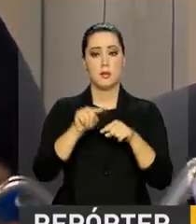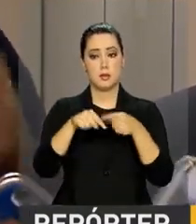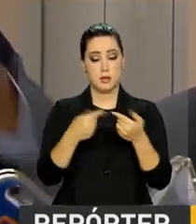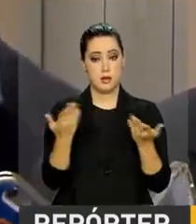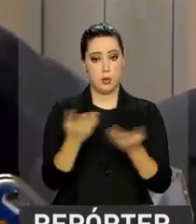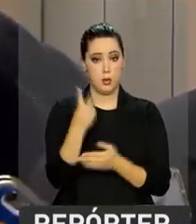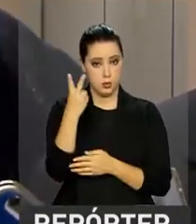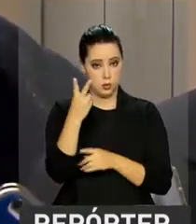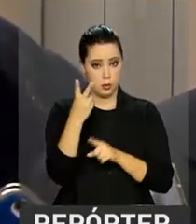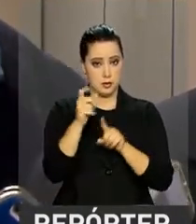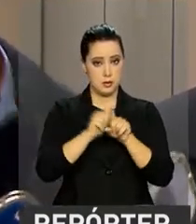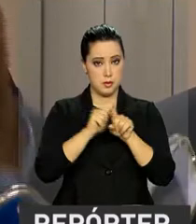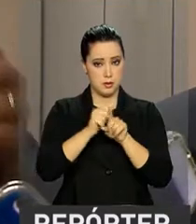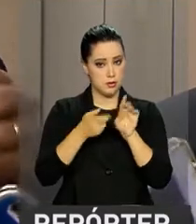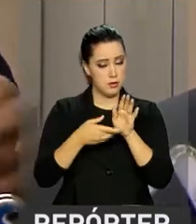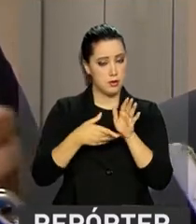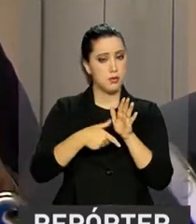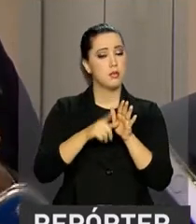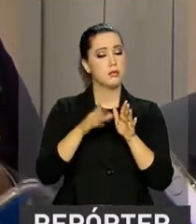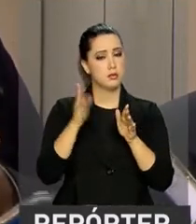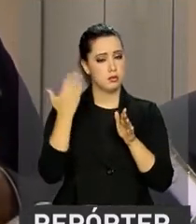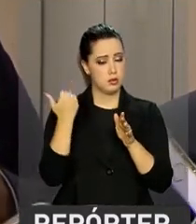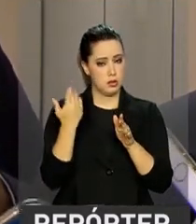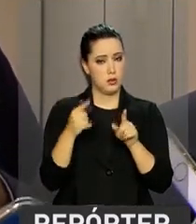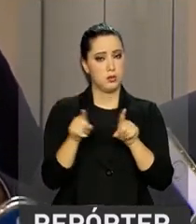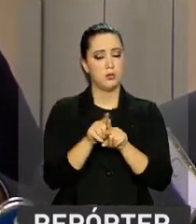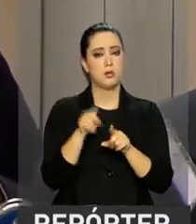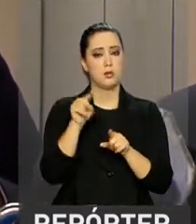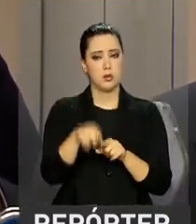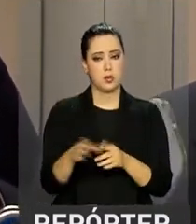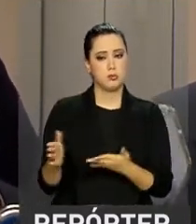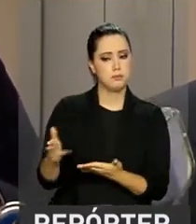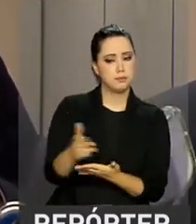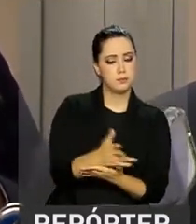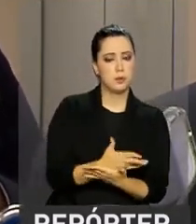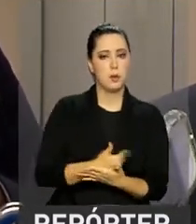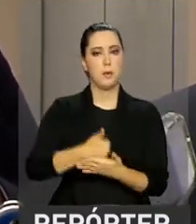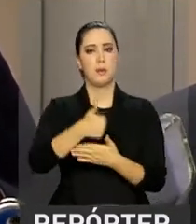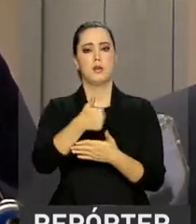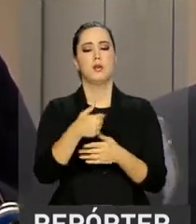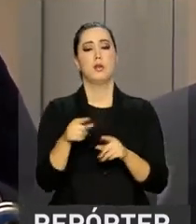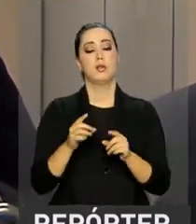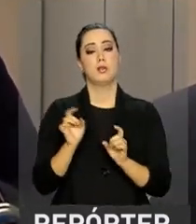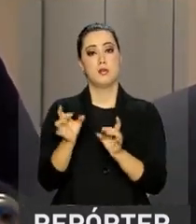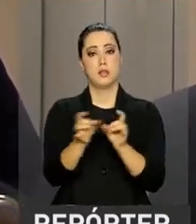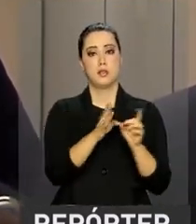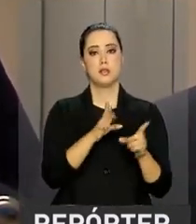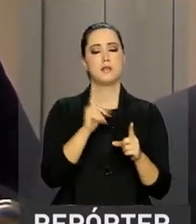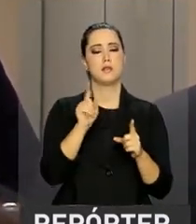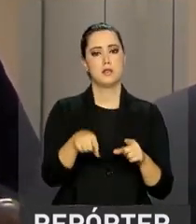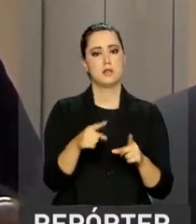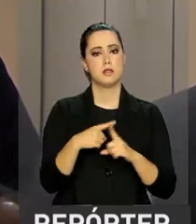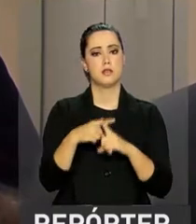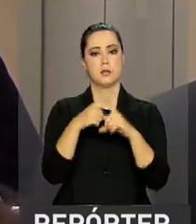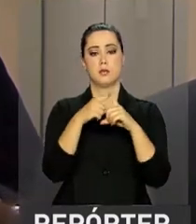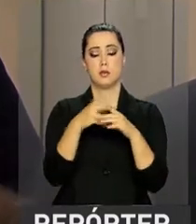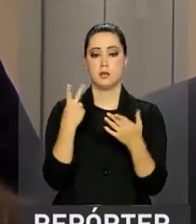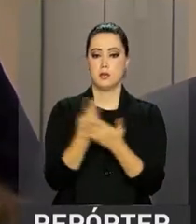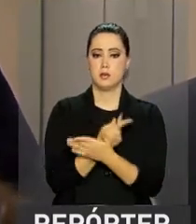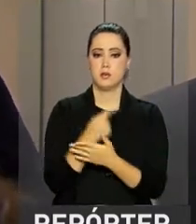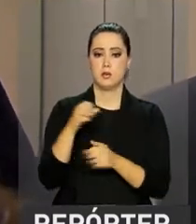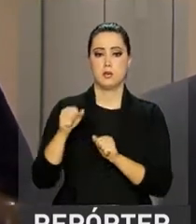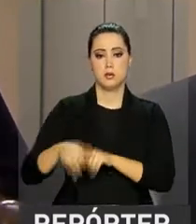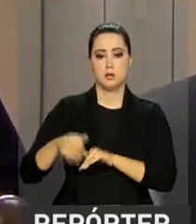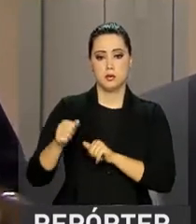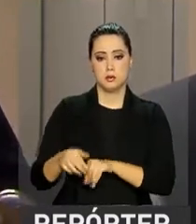essa melhoria recente da receita já está refletindo a recuperação da economia e os leões têm sido muito positivos com os leilões que ocorrerão em